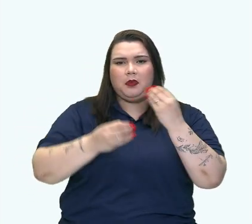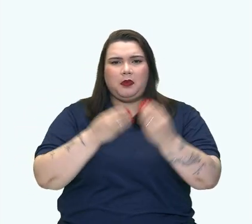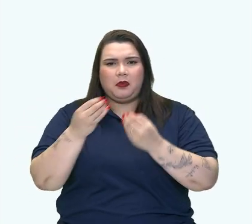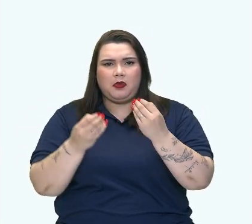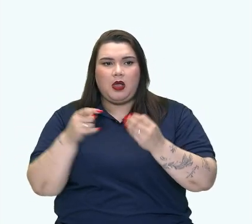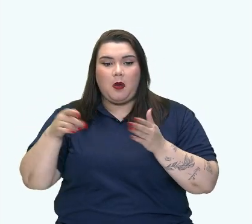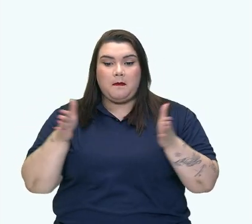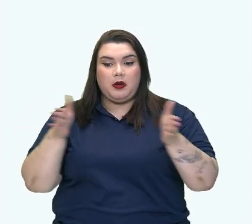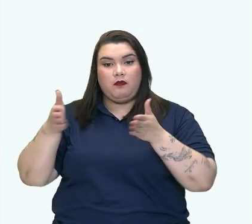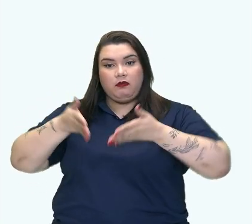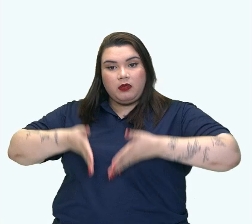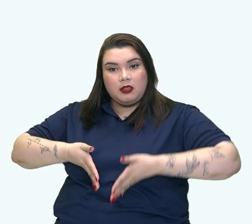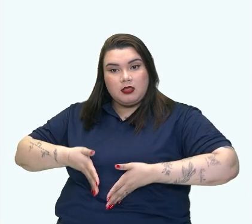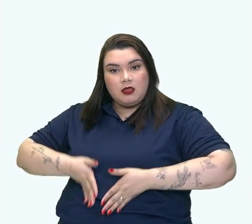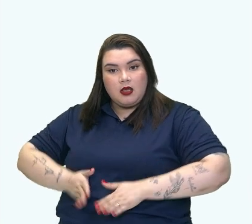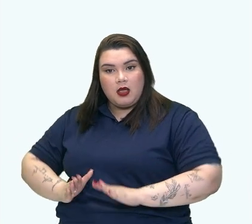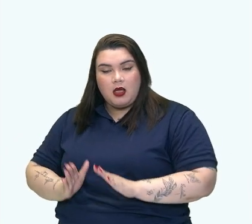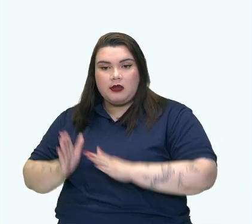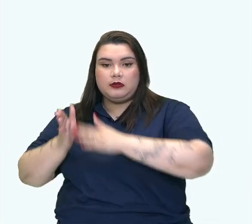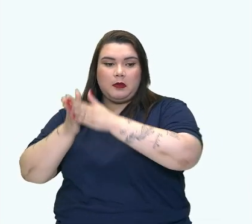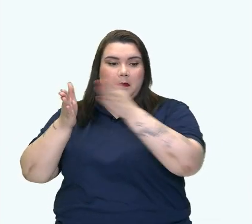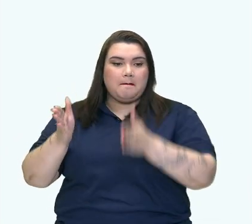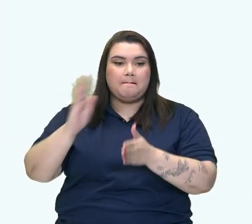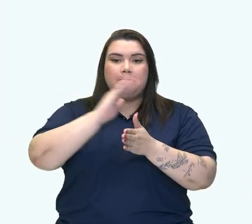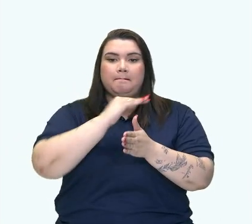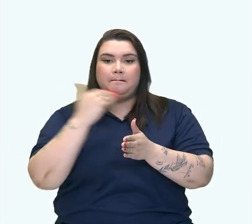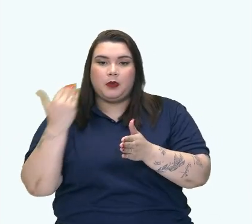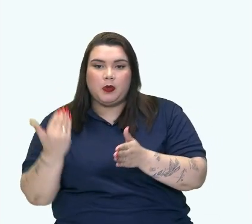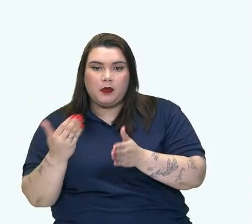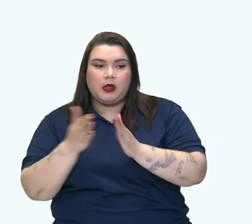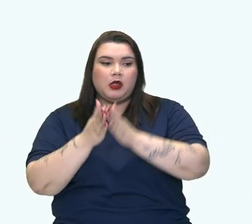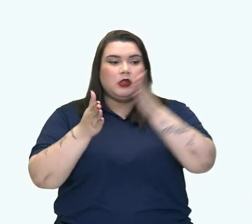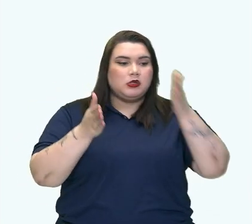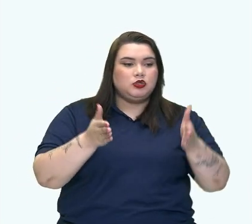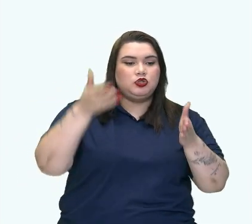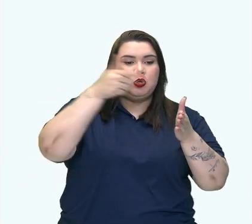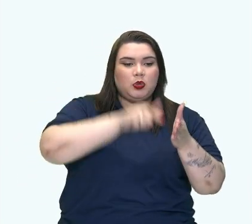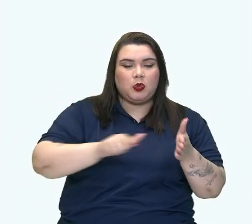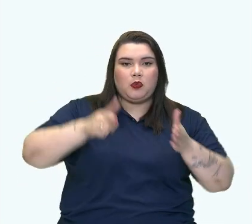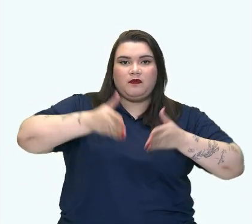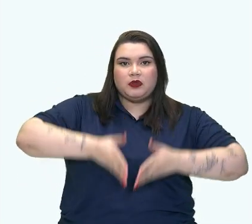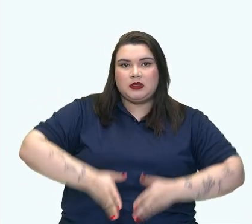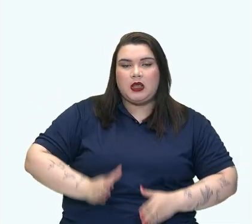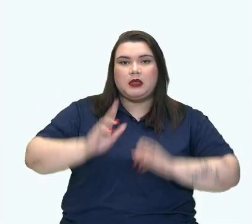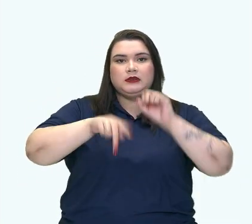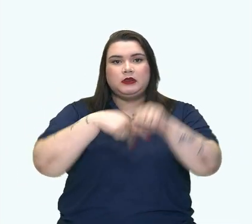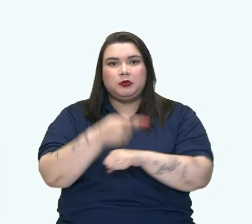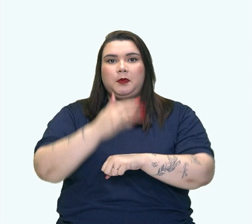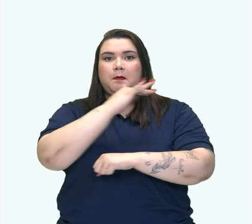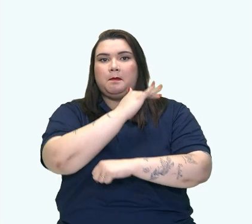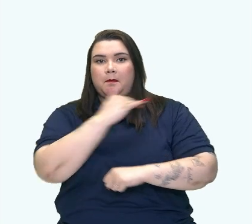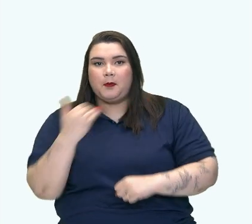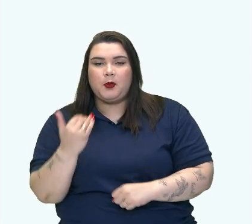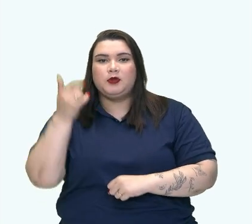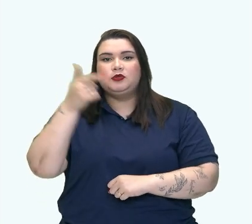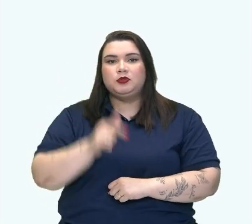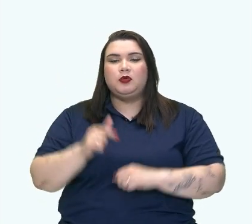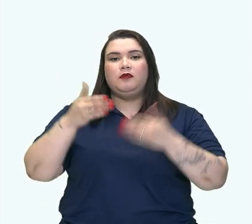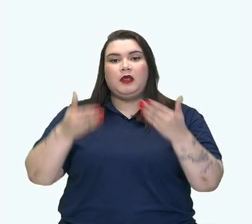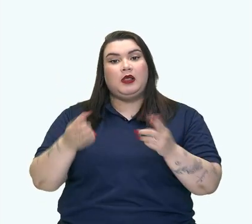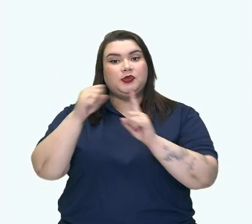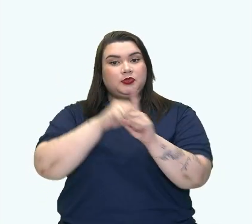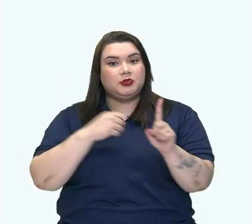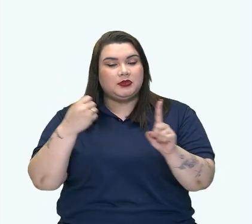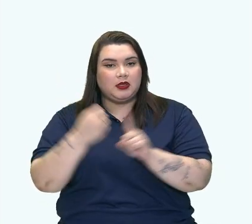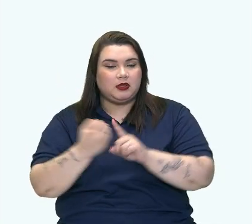você nasce, um ciclo da morte, você morre, depois se renasce, depois morre de novo. Isso tudo na sociedade,